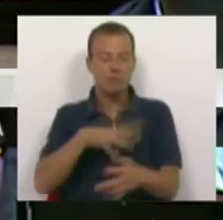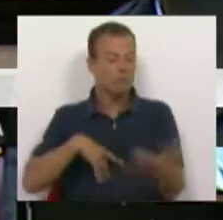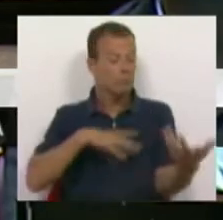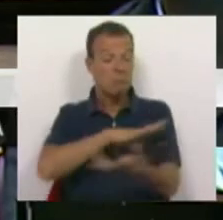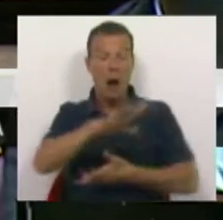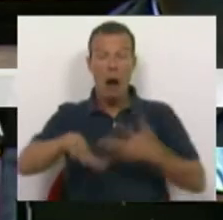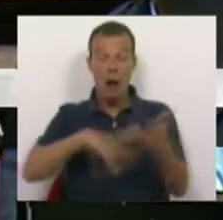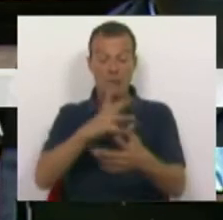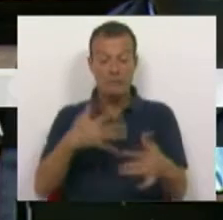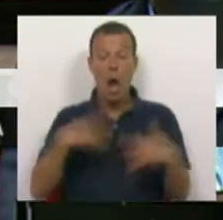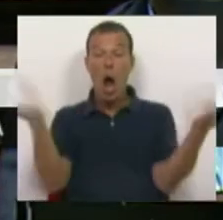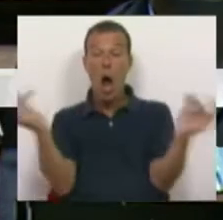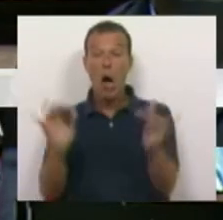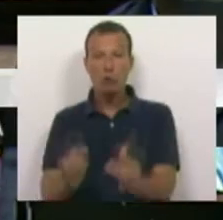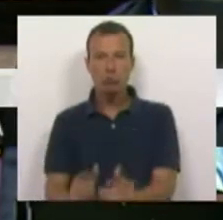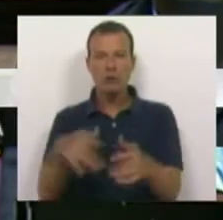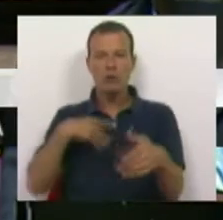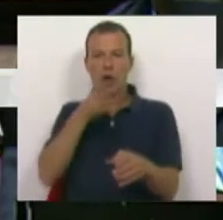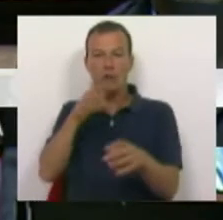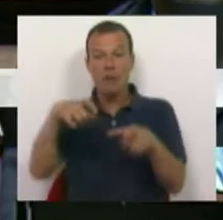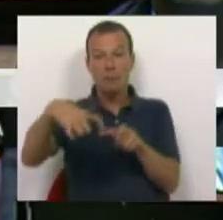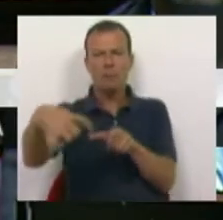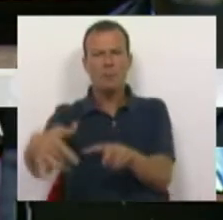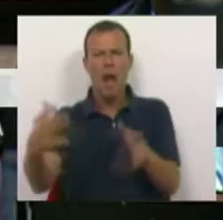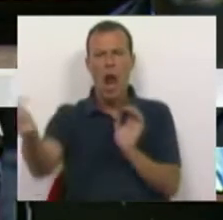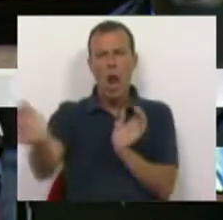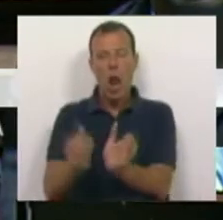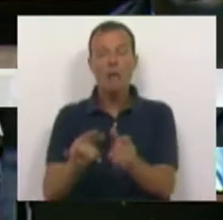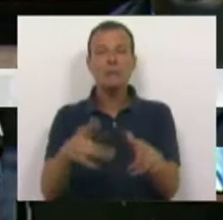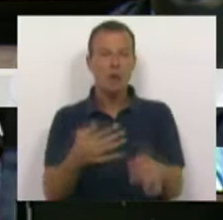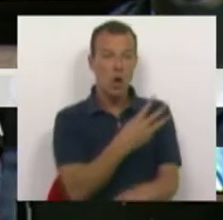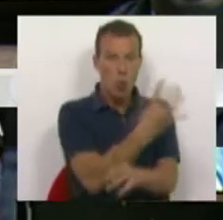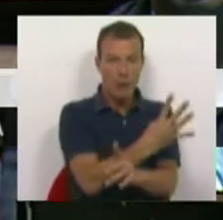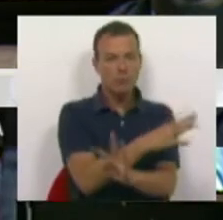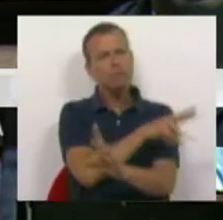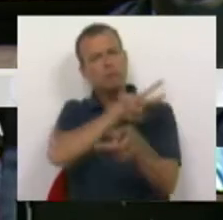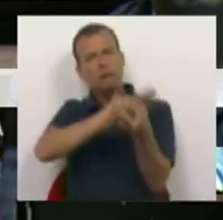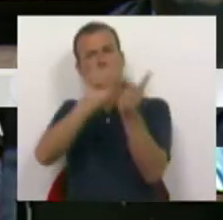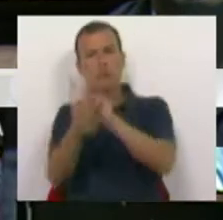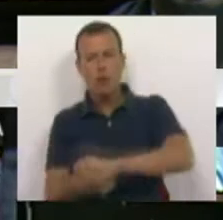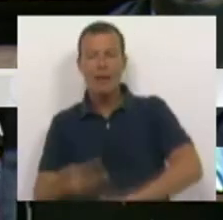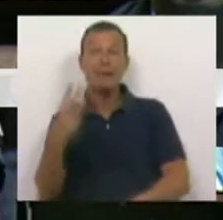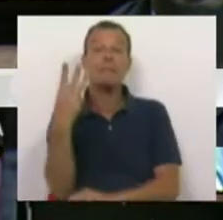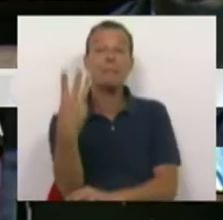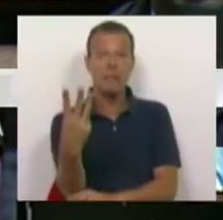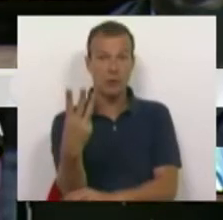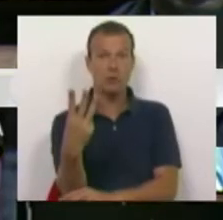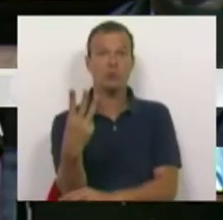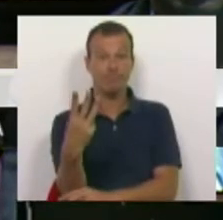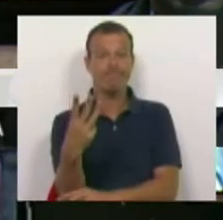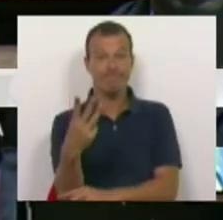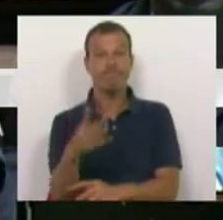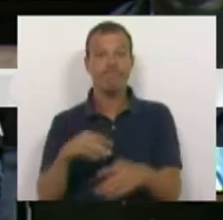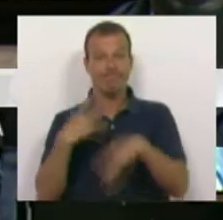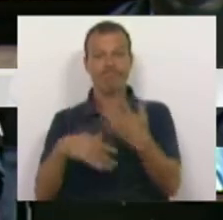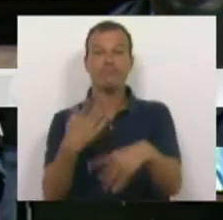desastrosamente, reduzir o número de carruagens a circular em cada composição, passando de 4 para 3 unidades em